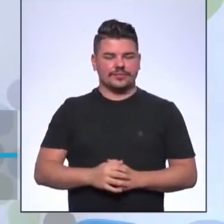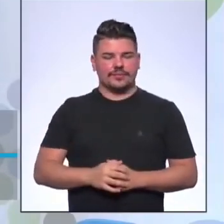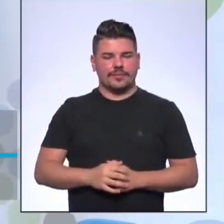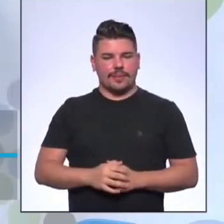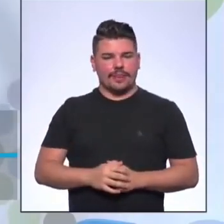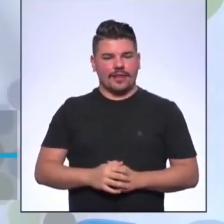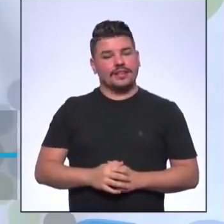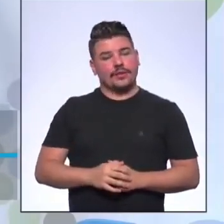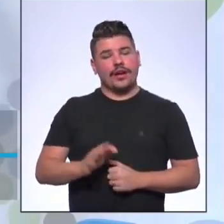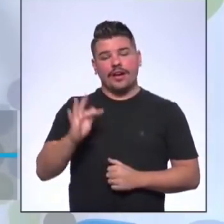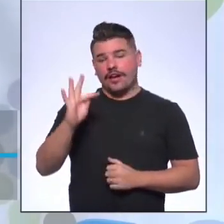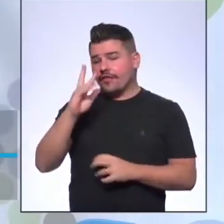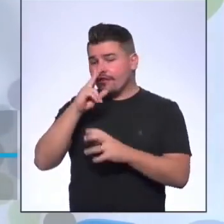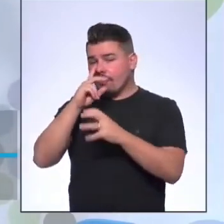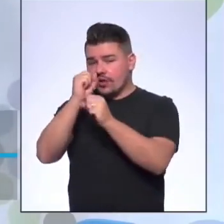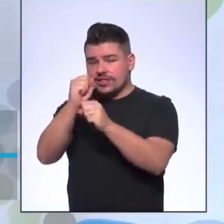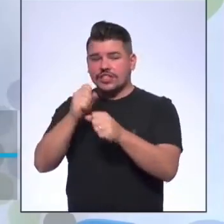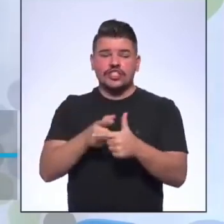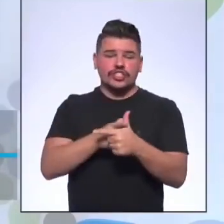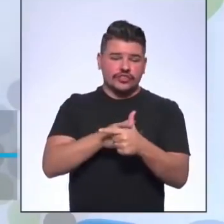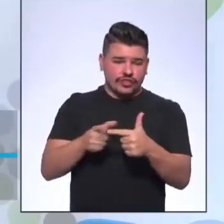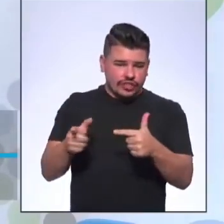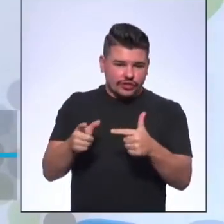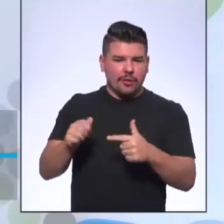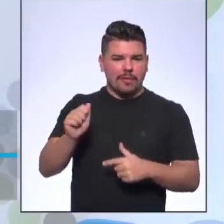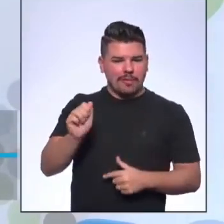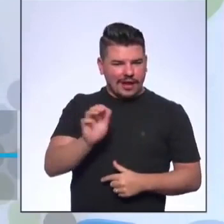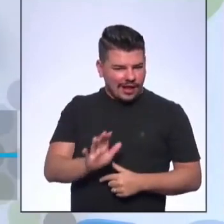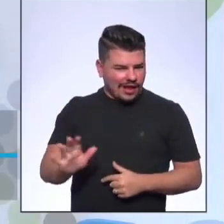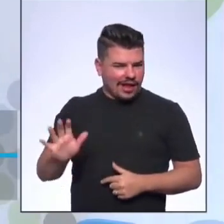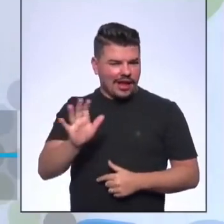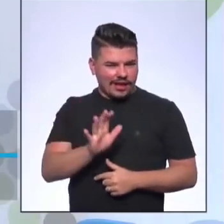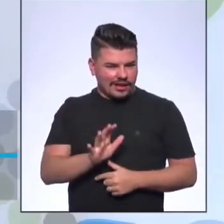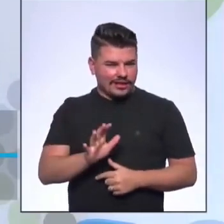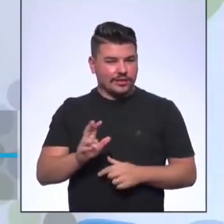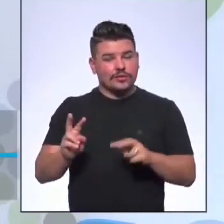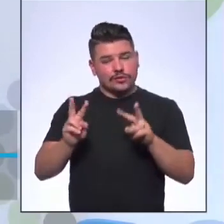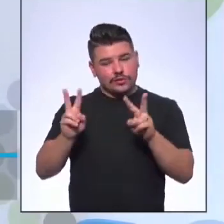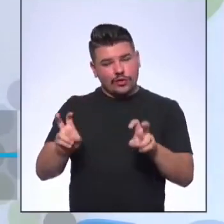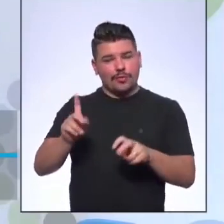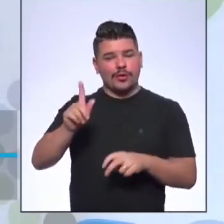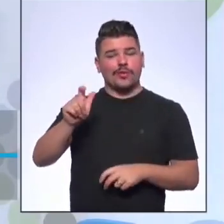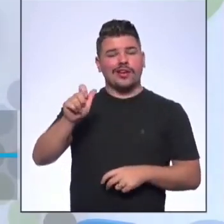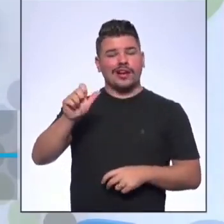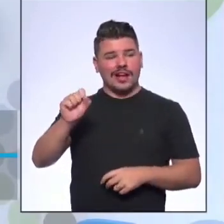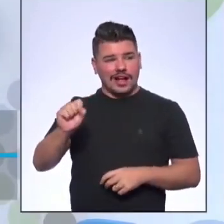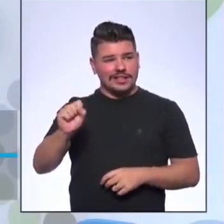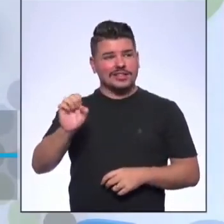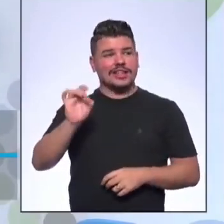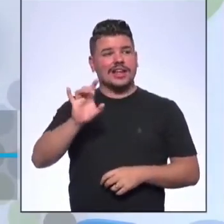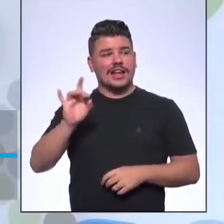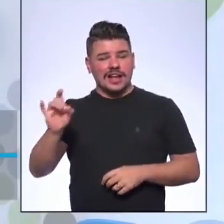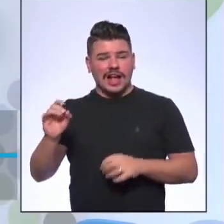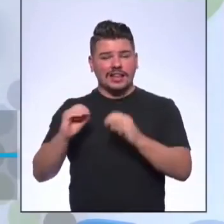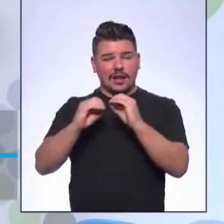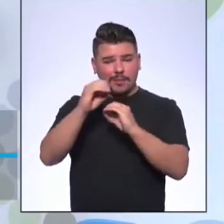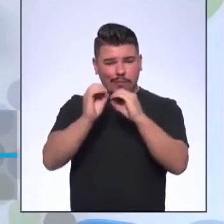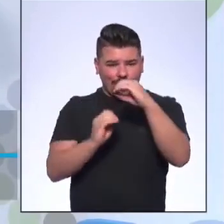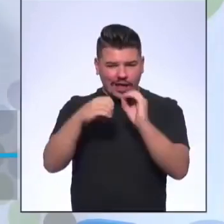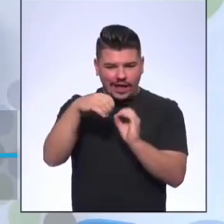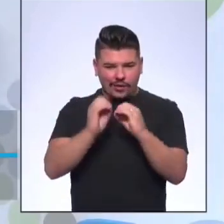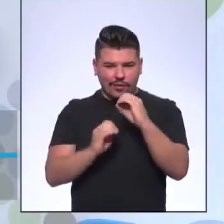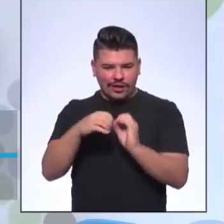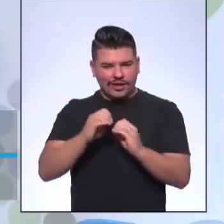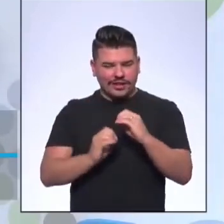força pela área, tá? No caso. Então, quando eu falo no sentido dos gases, cada molécula ali, cada partícula está exercendo uma força